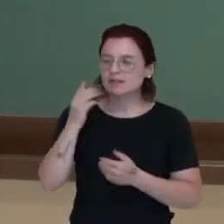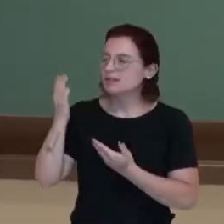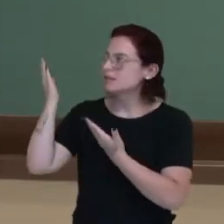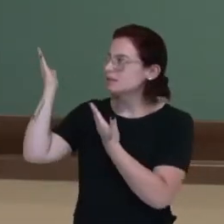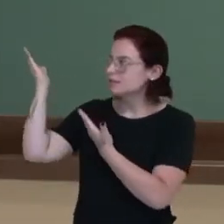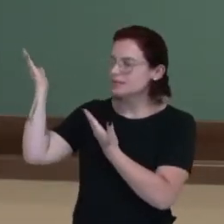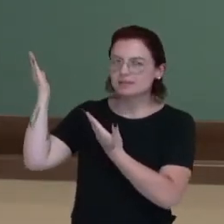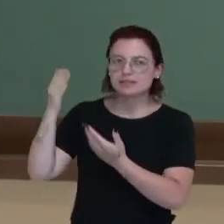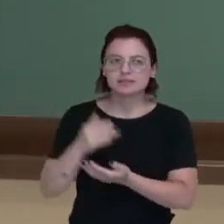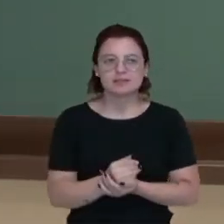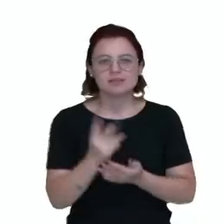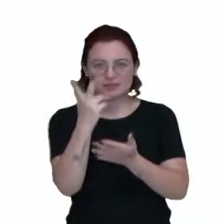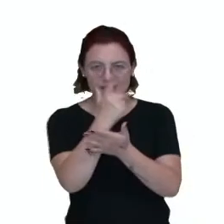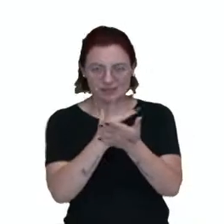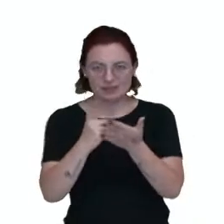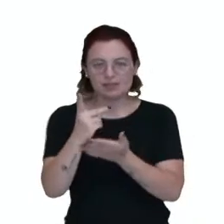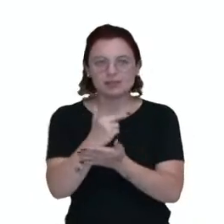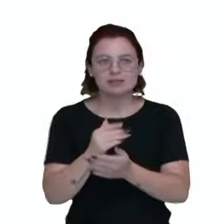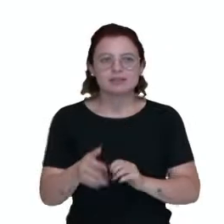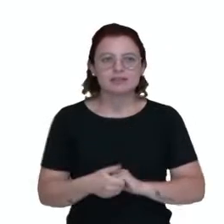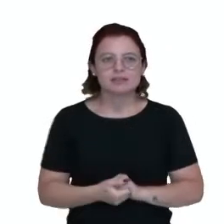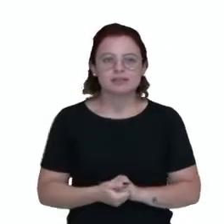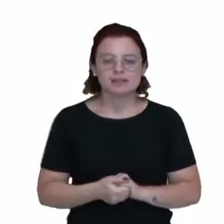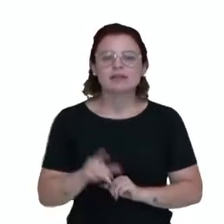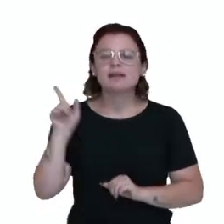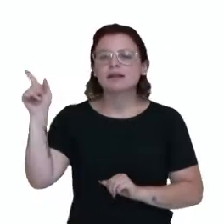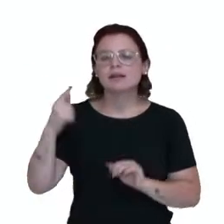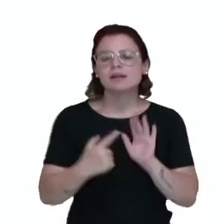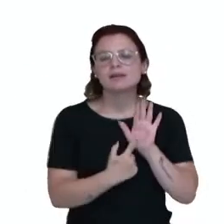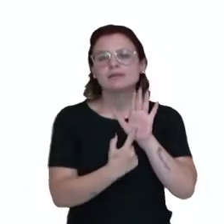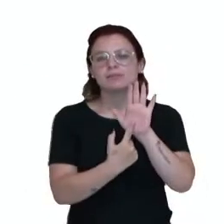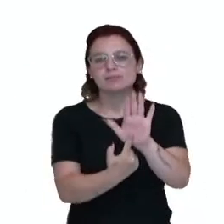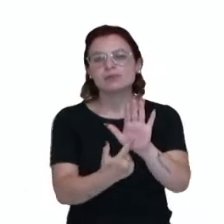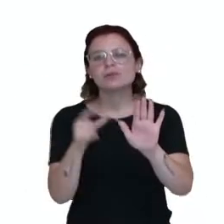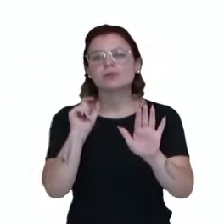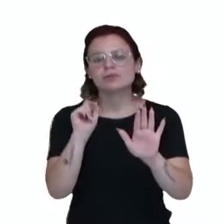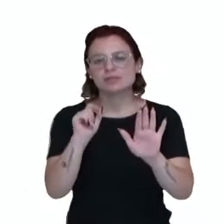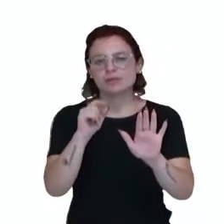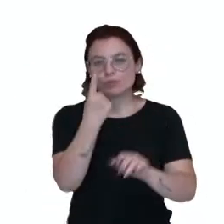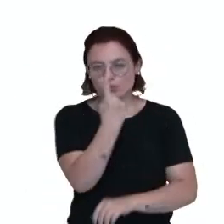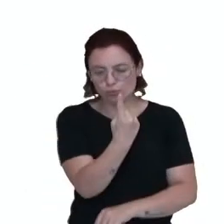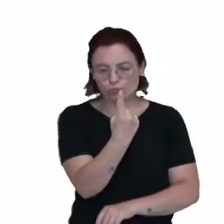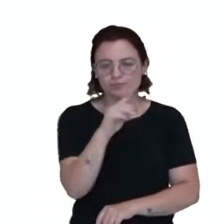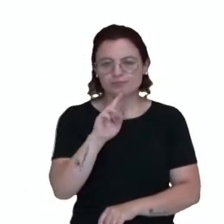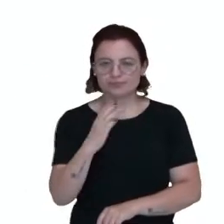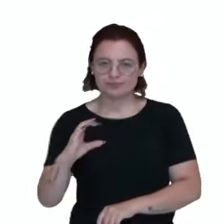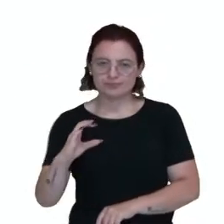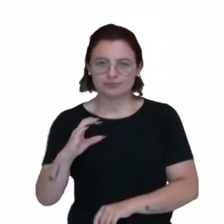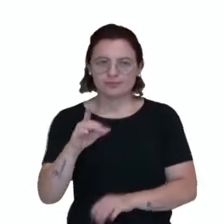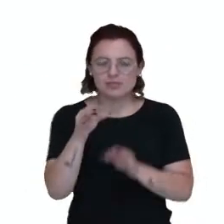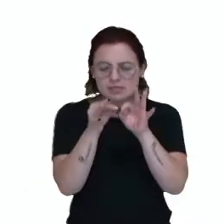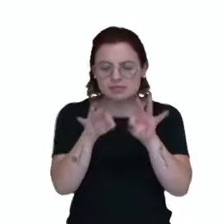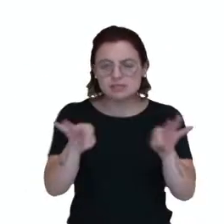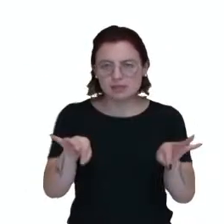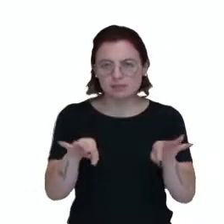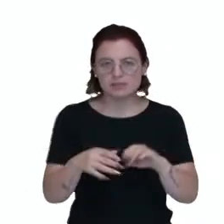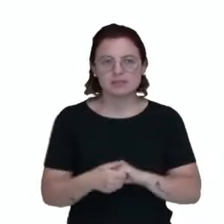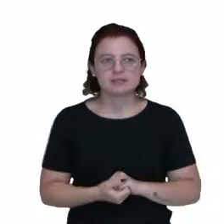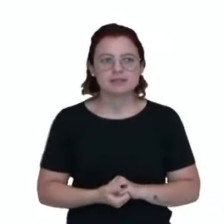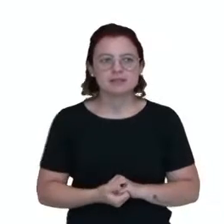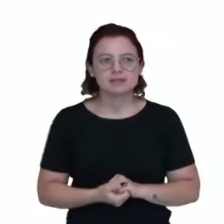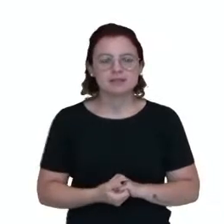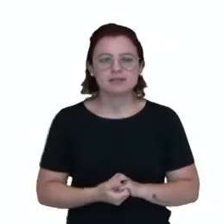imagenzinha bacana, interessante. Ela representa um hidrocarboneto, o mais simples de todos, por